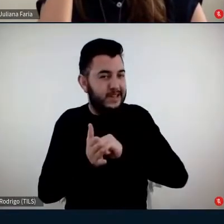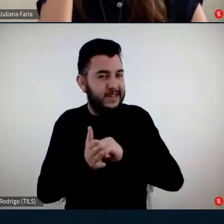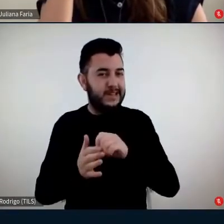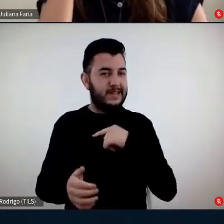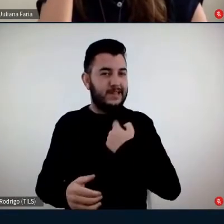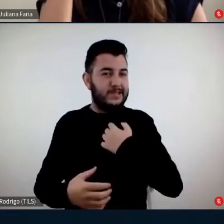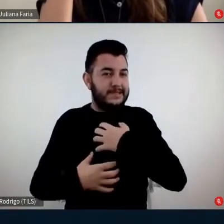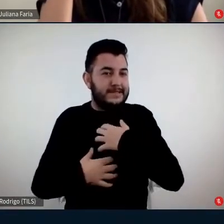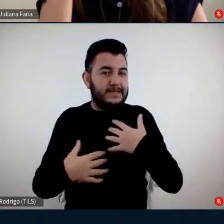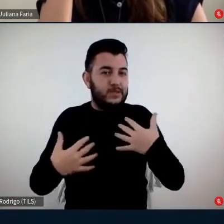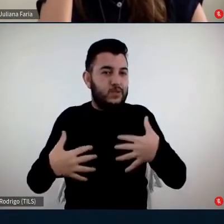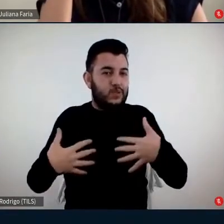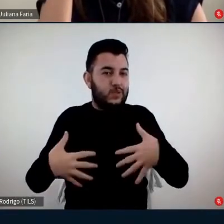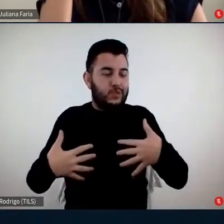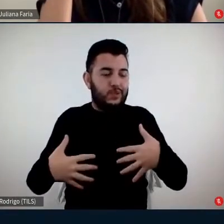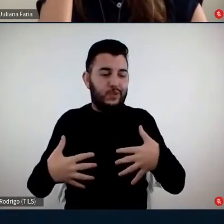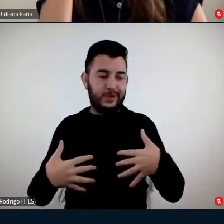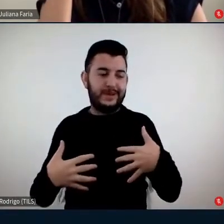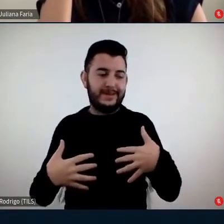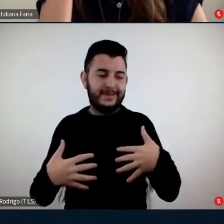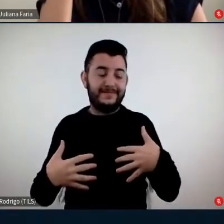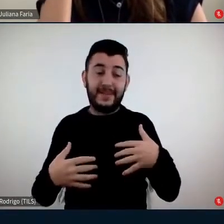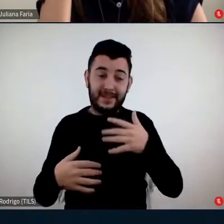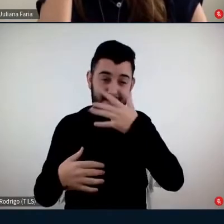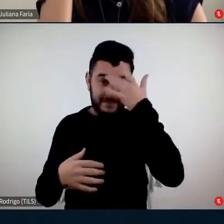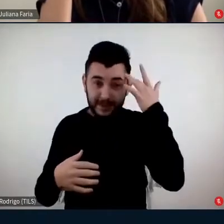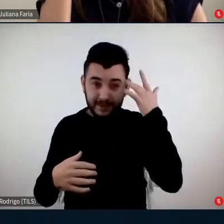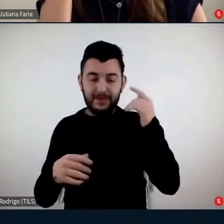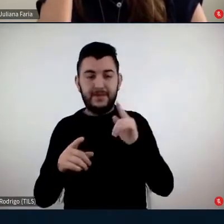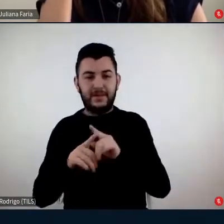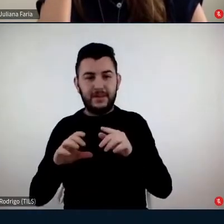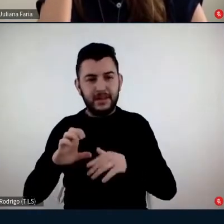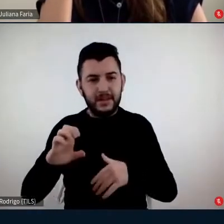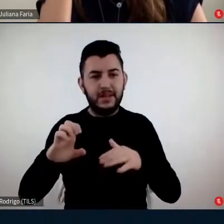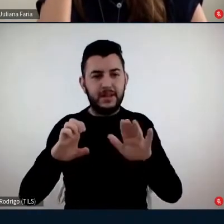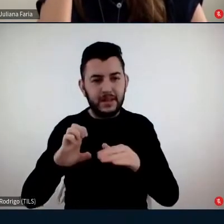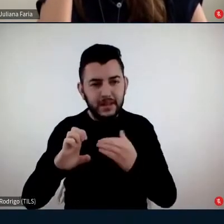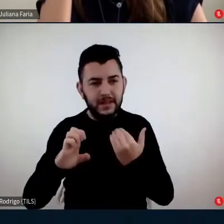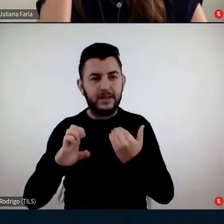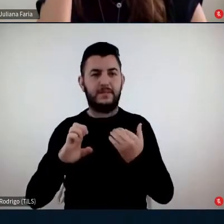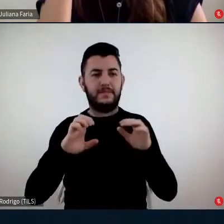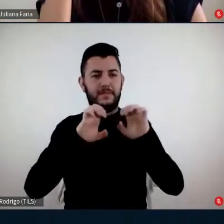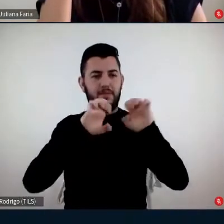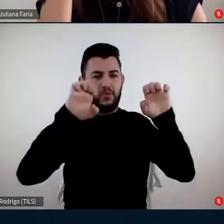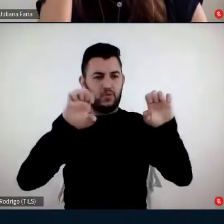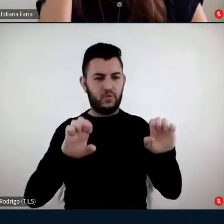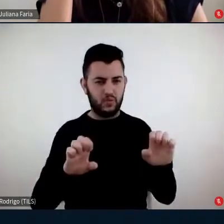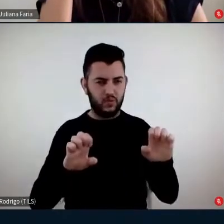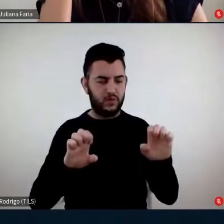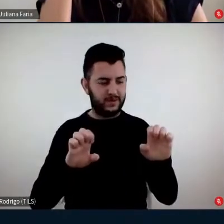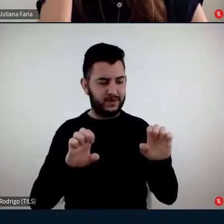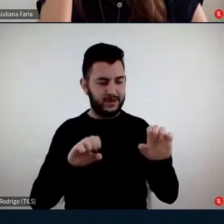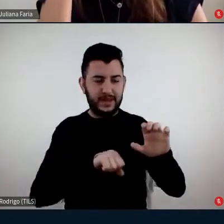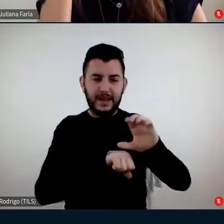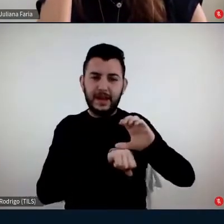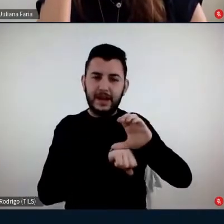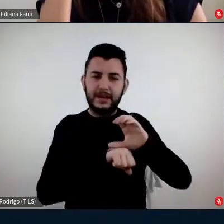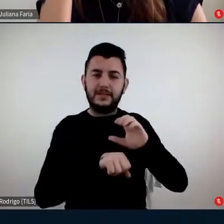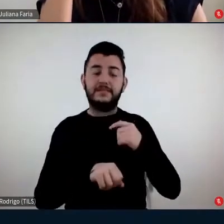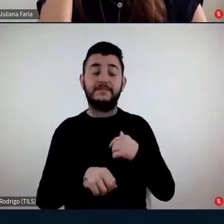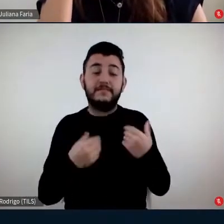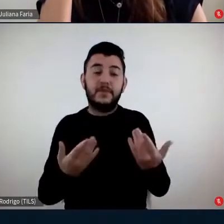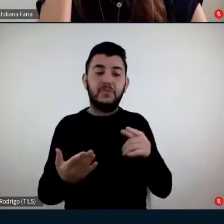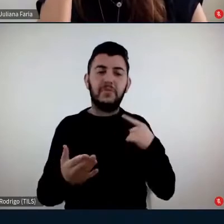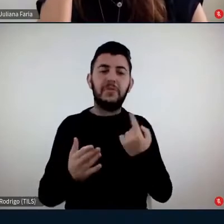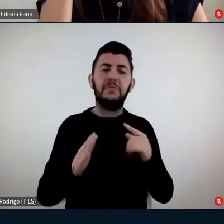temeroso. Então, as pessoas elas não nos devolviam qual era a estrutura dos CAIS, né? Então, nós perguntamos, quantos